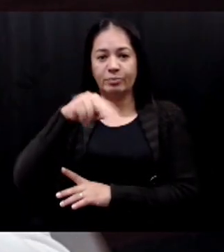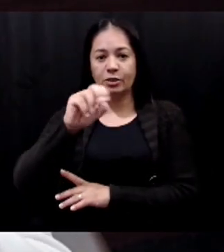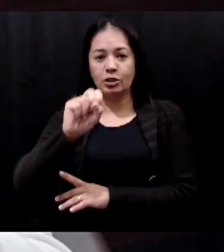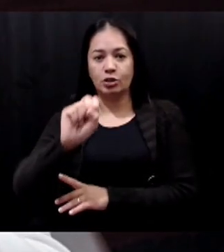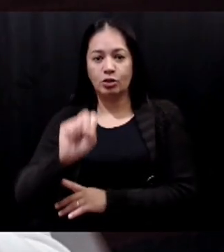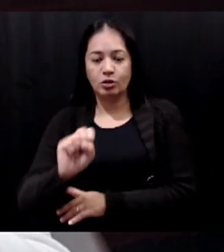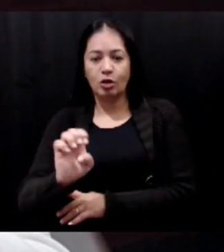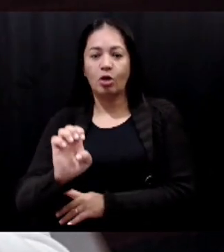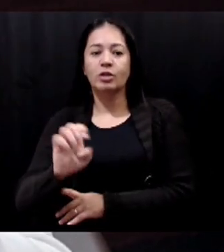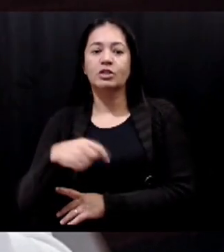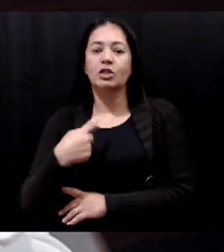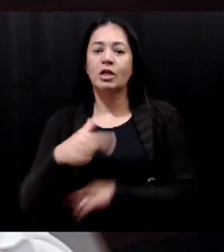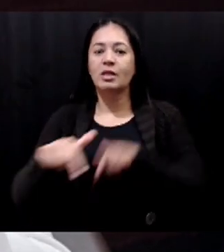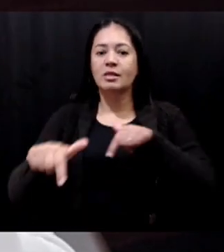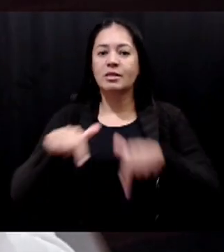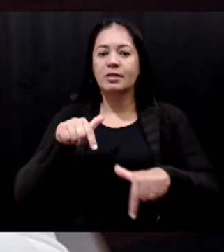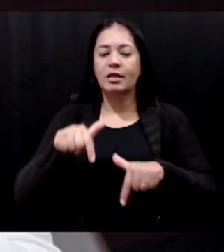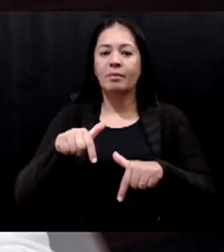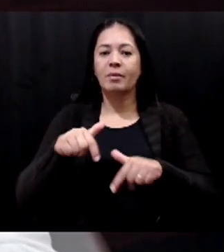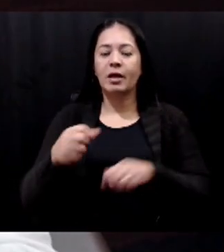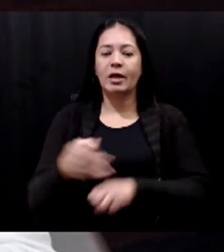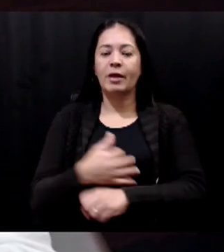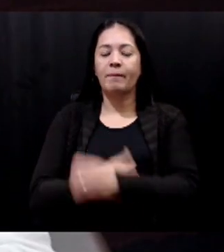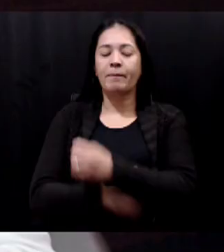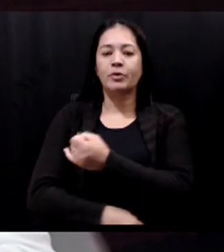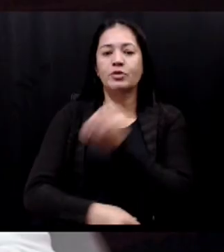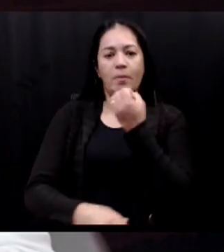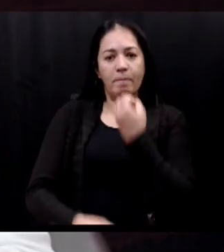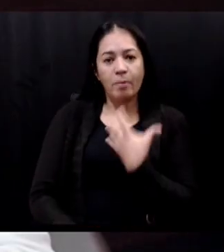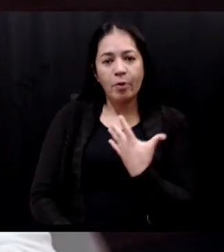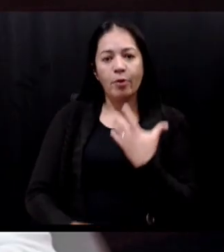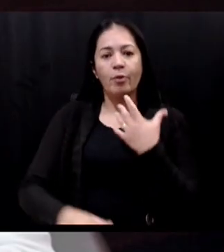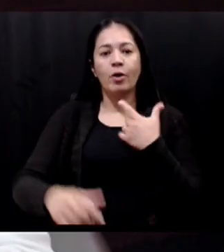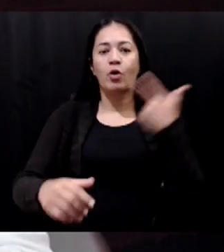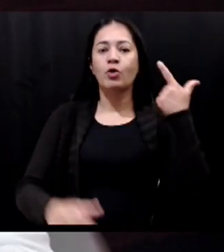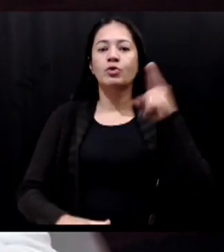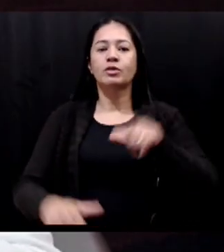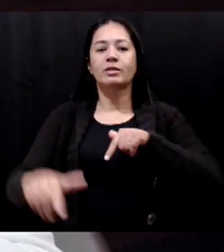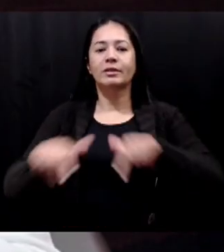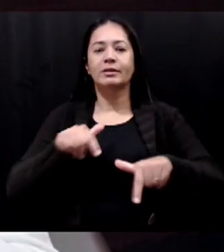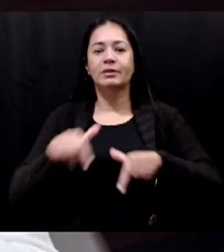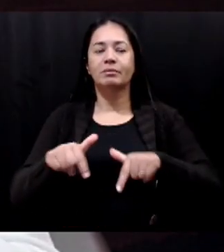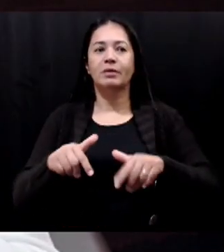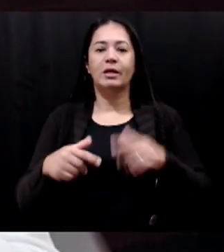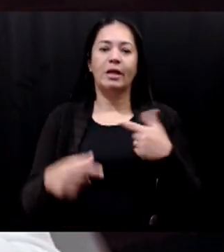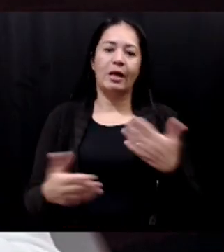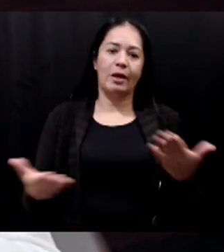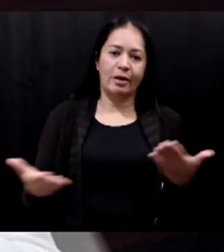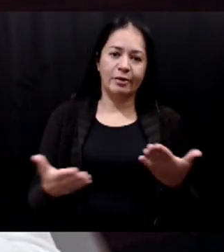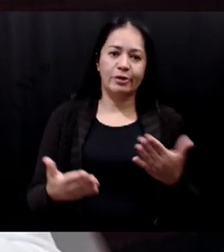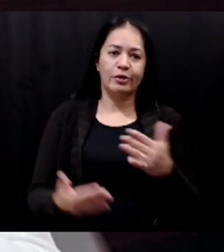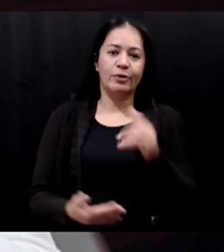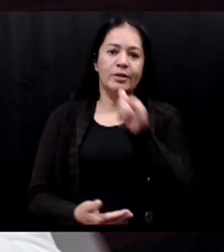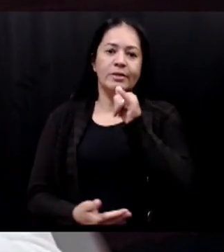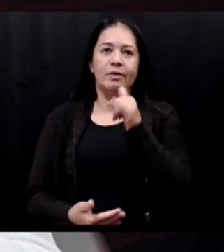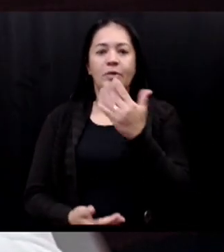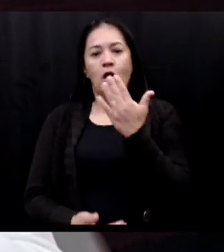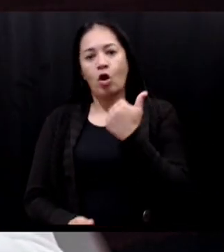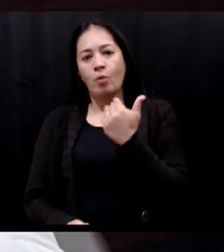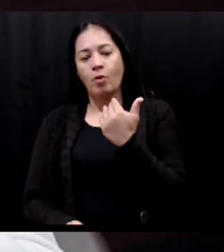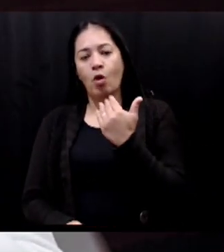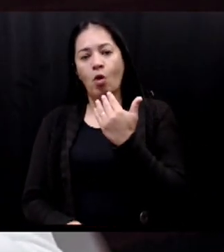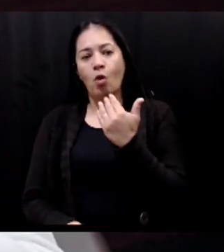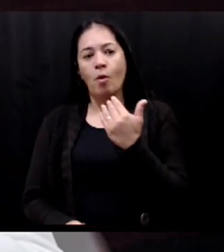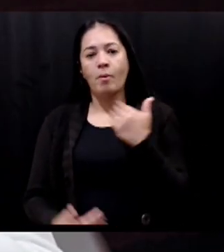emoções positivas. Então, no caso da comida, a gente come para saciar